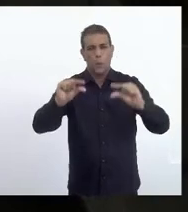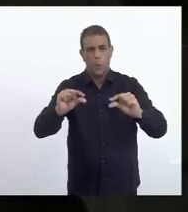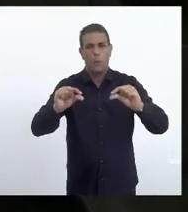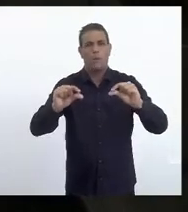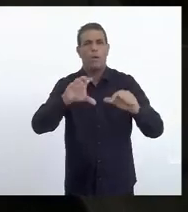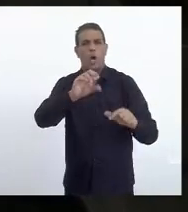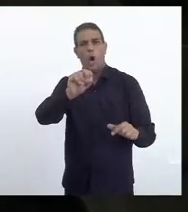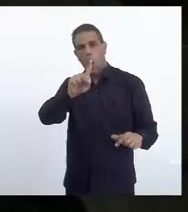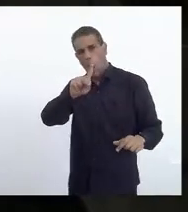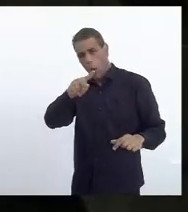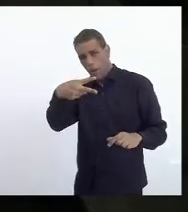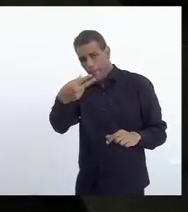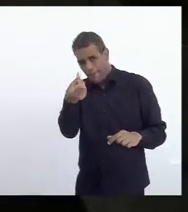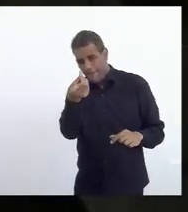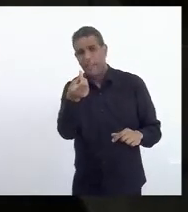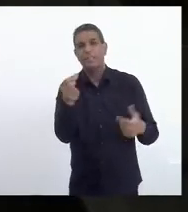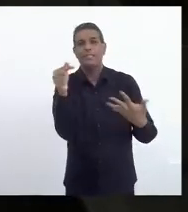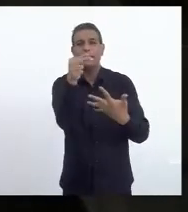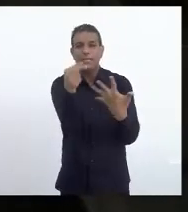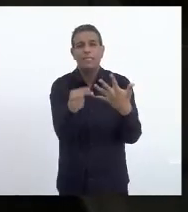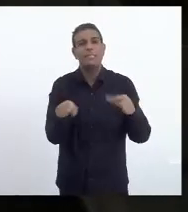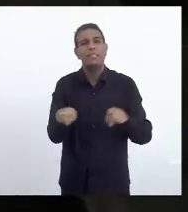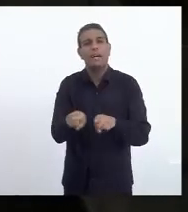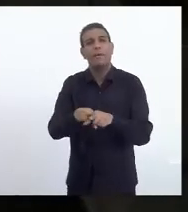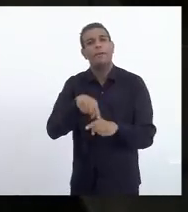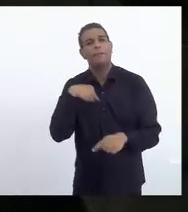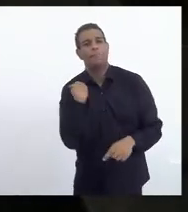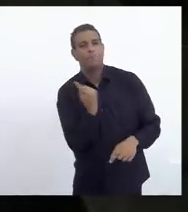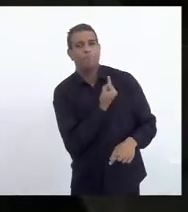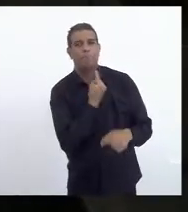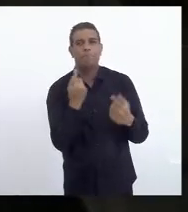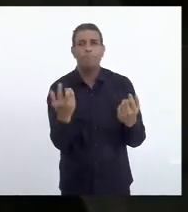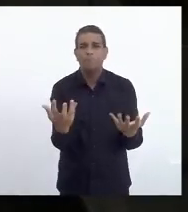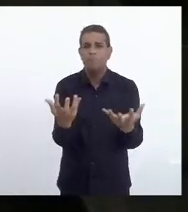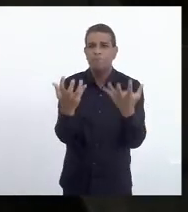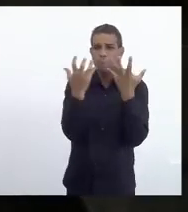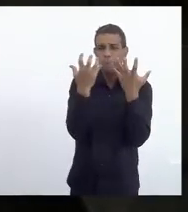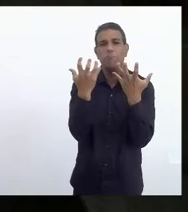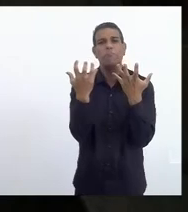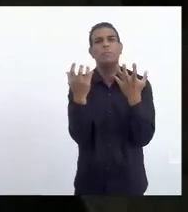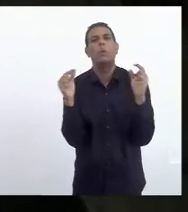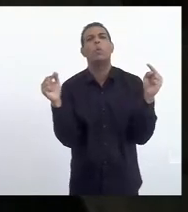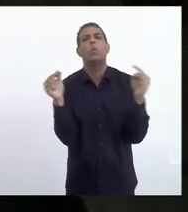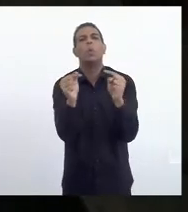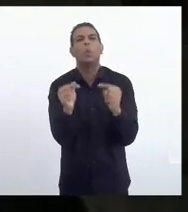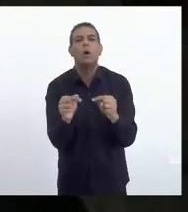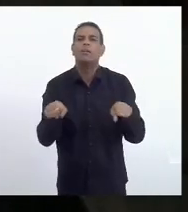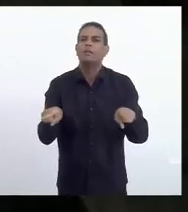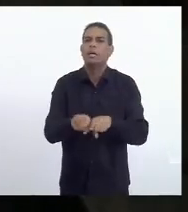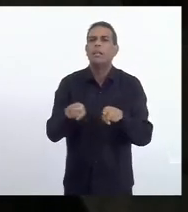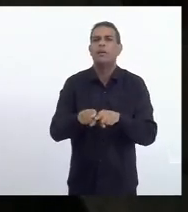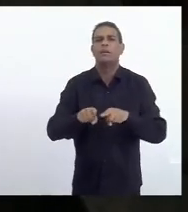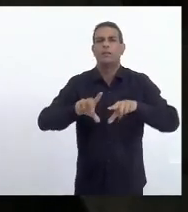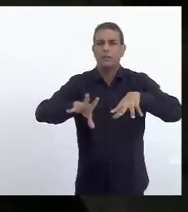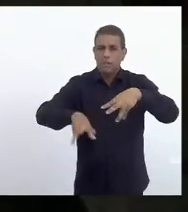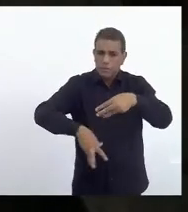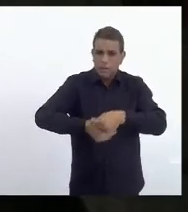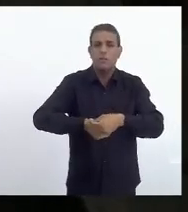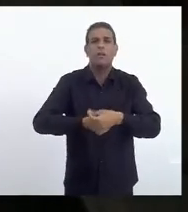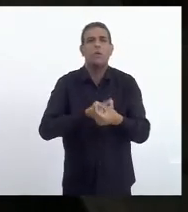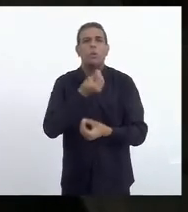na verdade da cópia da Cópia 26 Enquanto isso o que chamou a atenção da Imprensa internacional te ajude a concluir